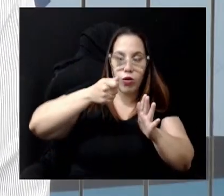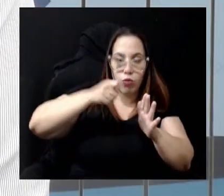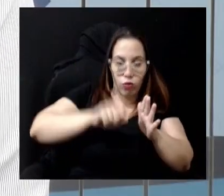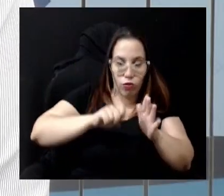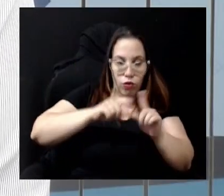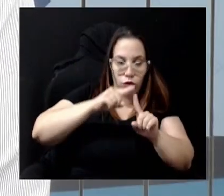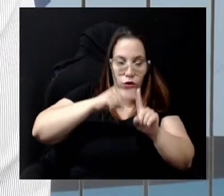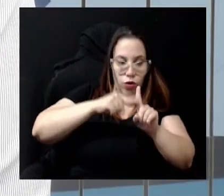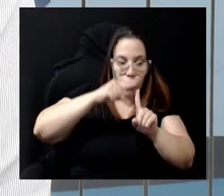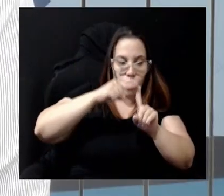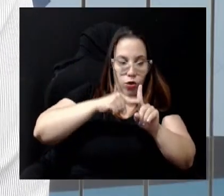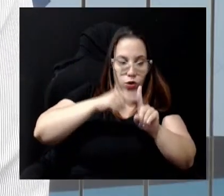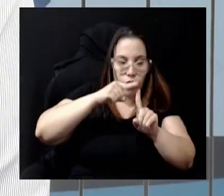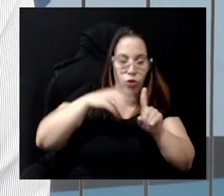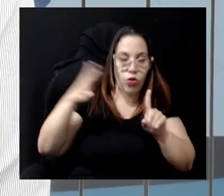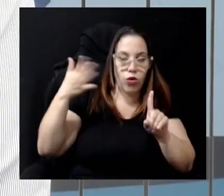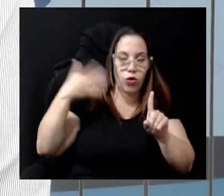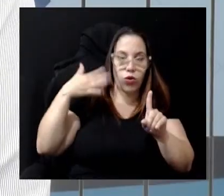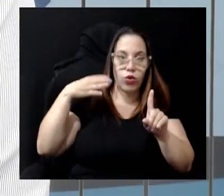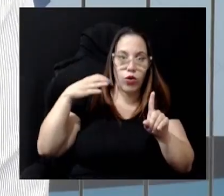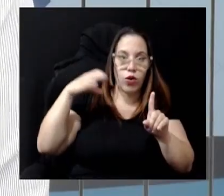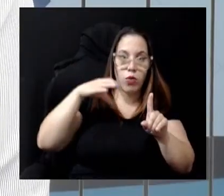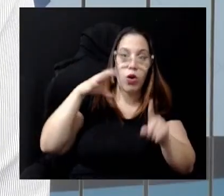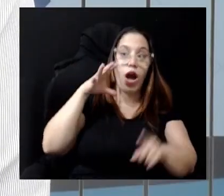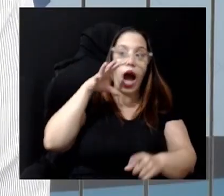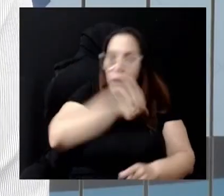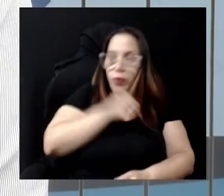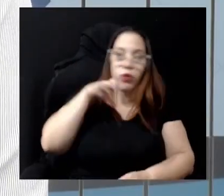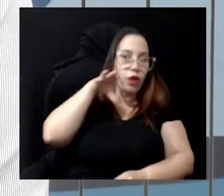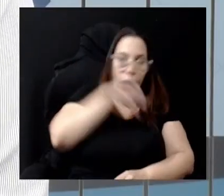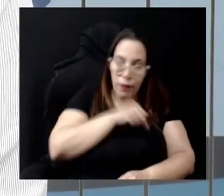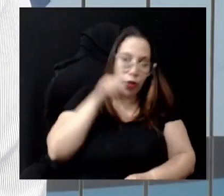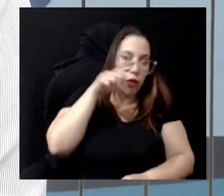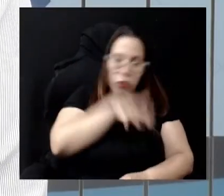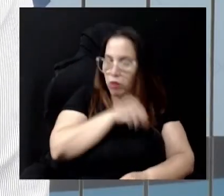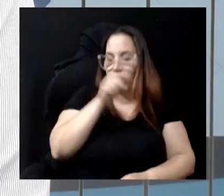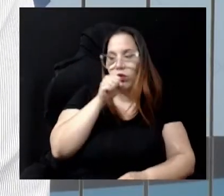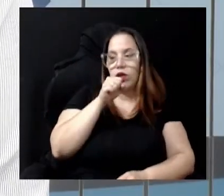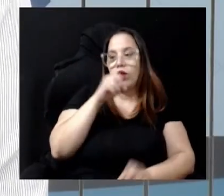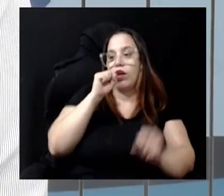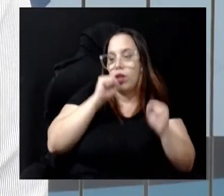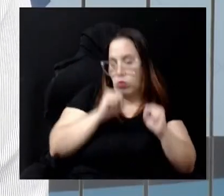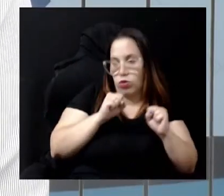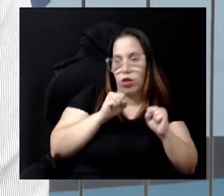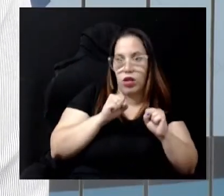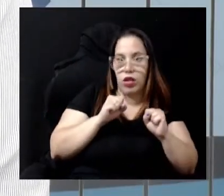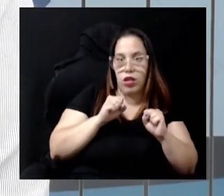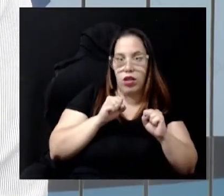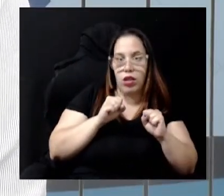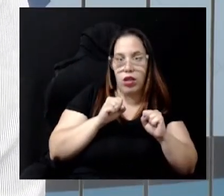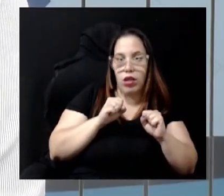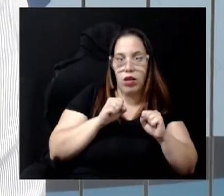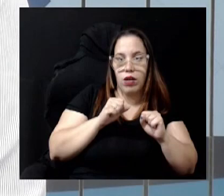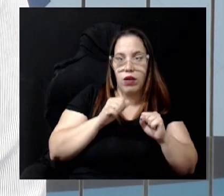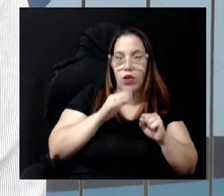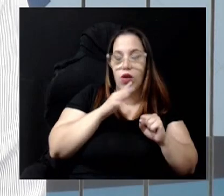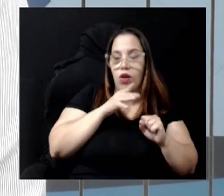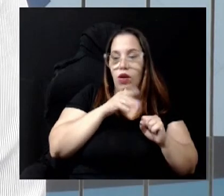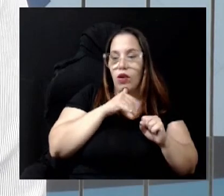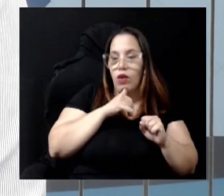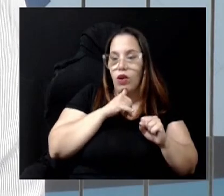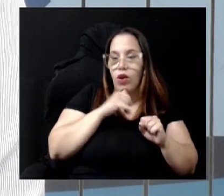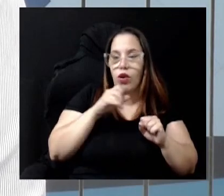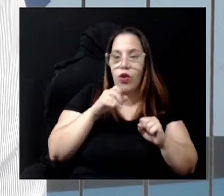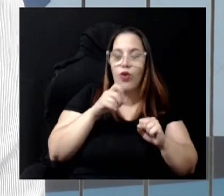do chuveiro e banhos rápidos, muito rápido, o mais rápido que você puder. Na pior das hipóteses, que ele seja frio, e aí você já tem um